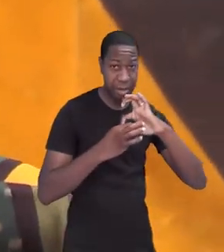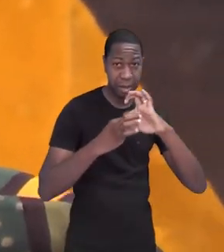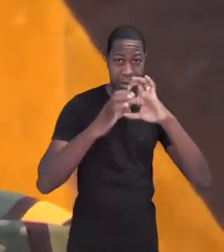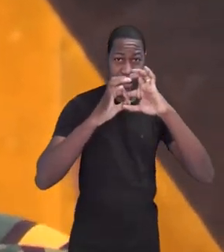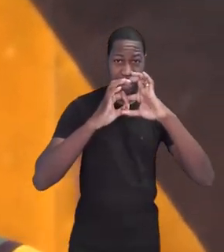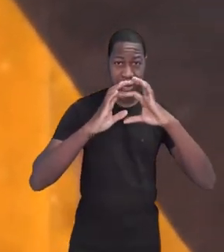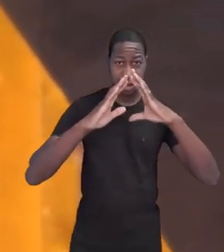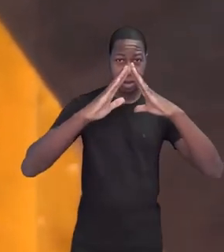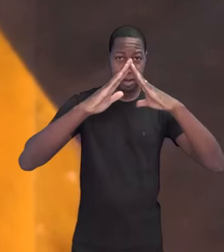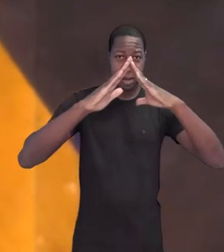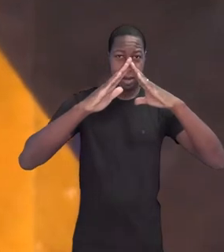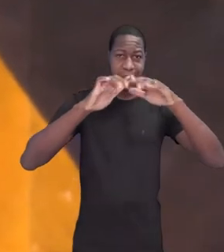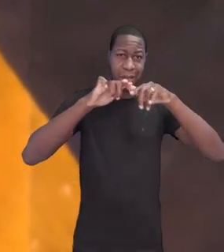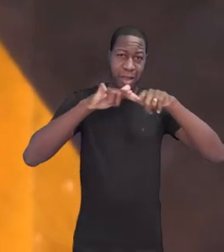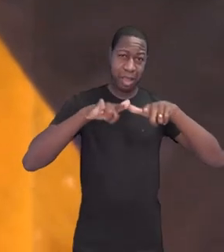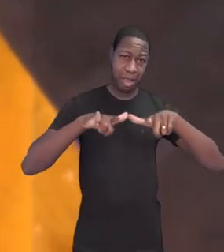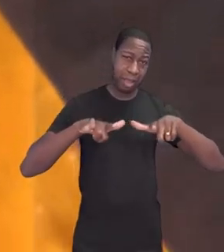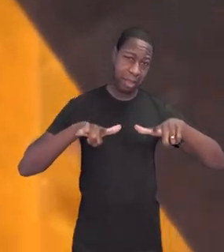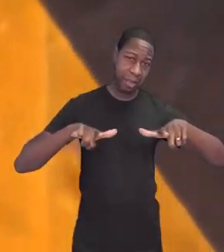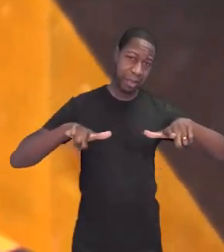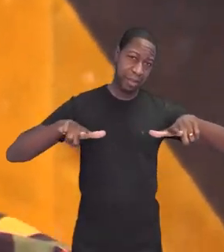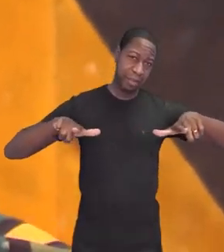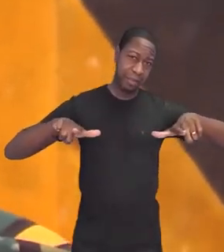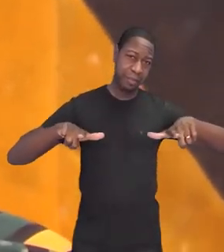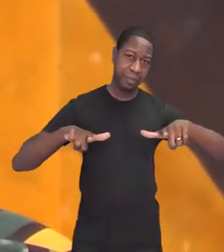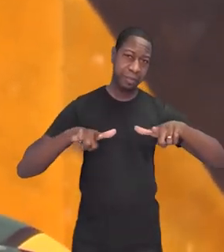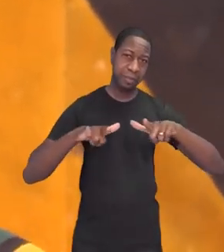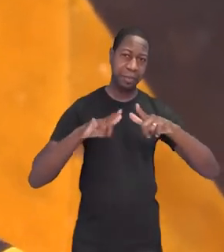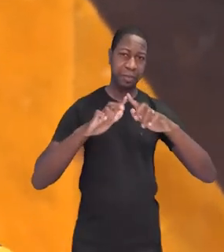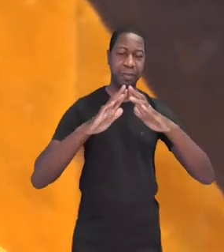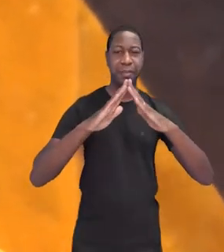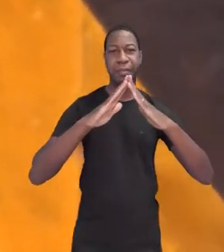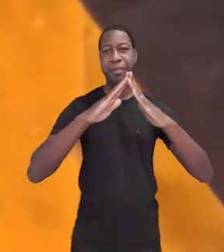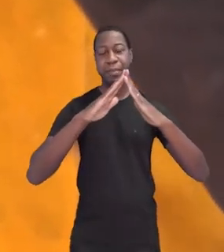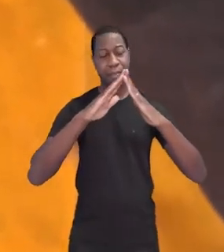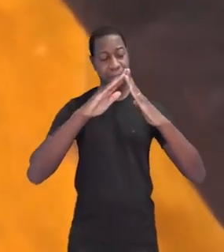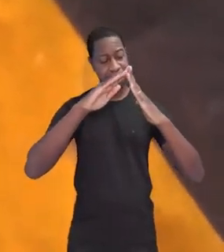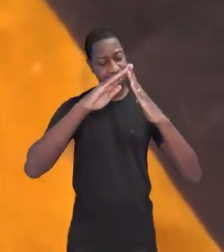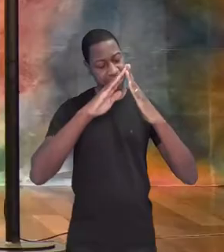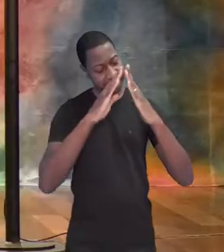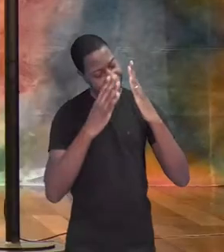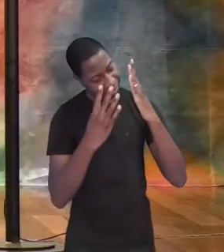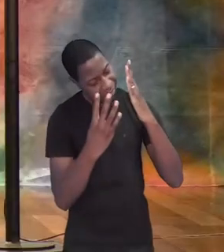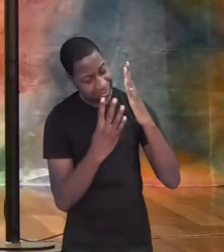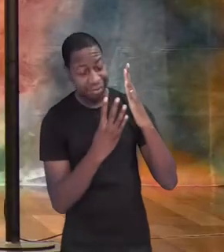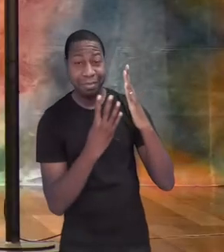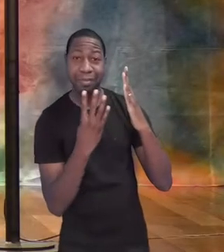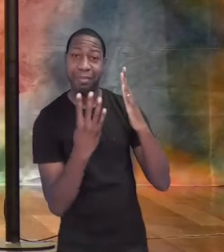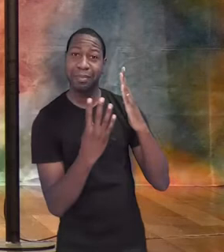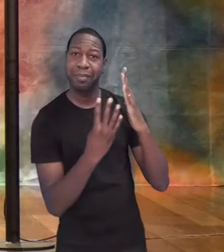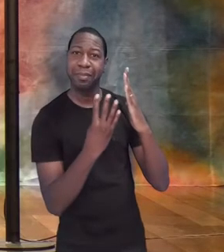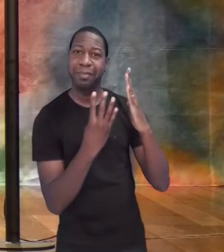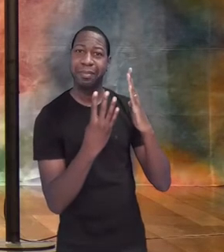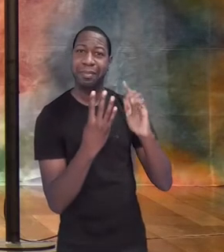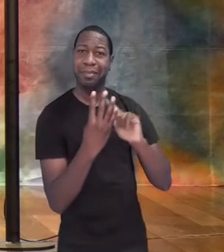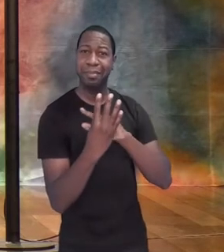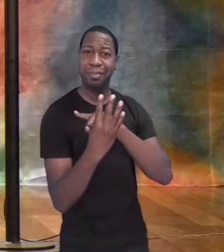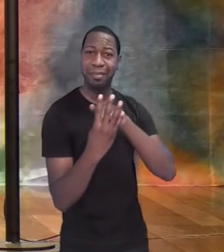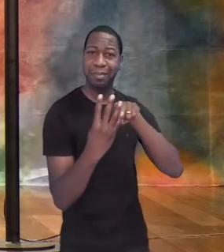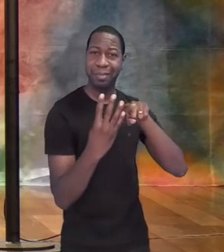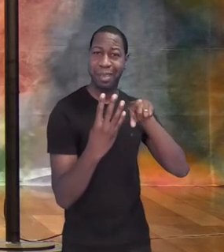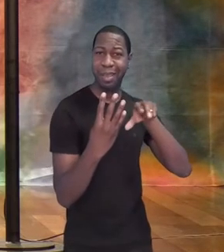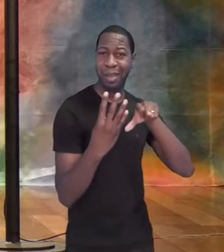íntimos. Dentro de uma casa vazia, nós fomos ver